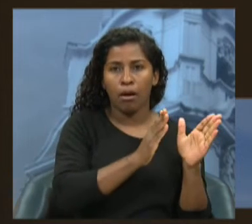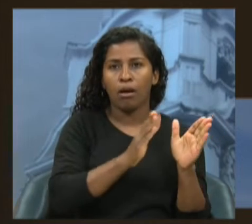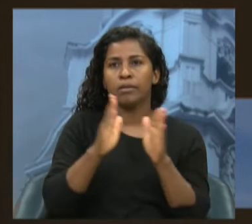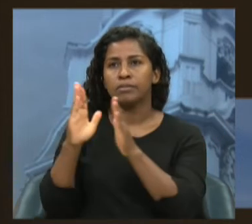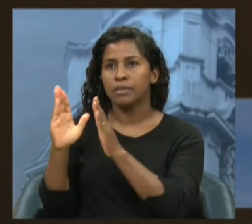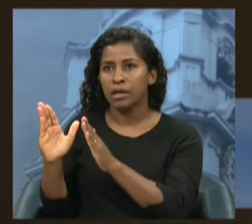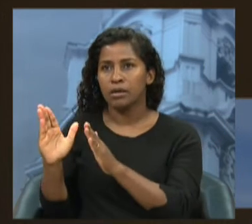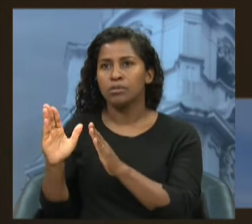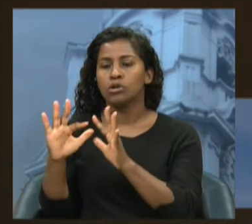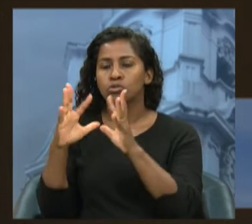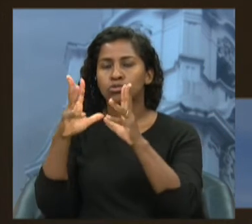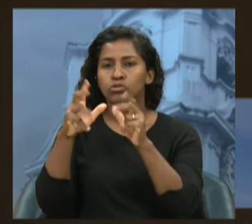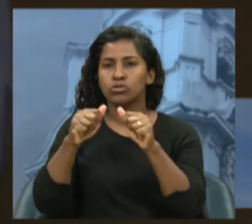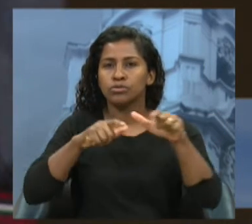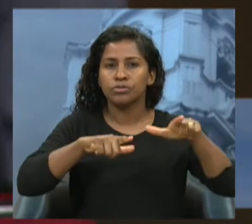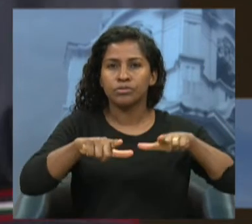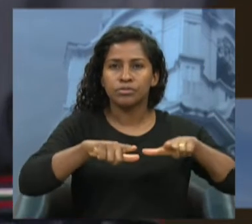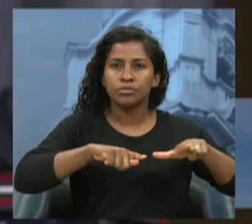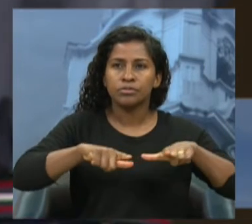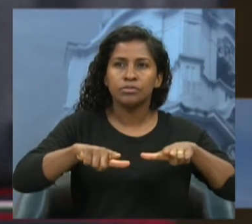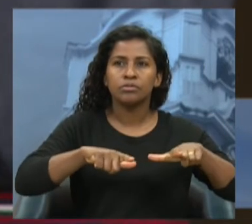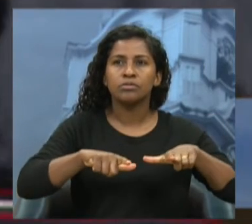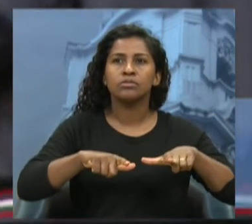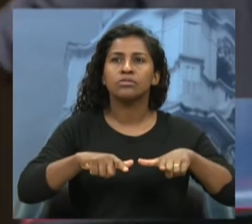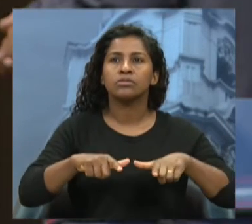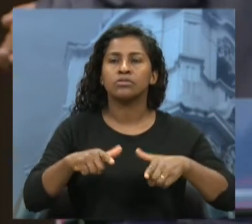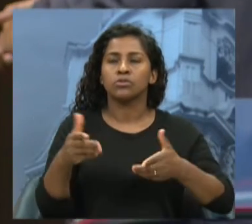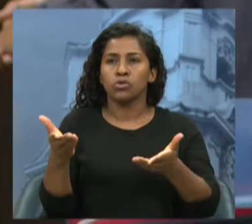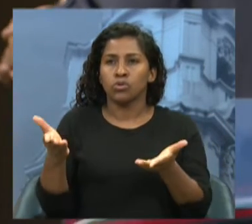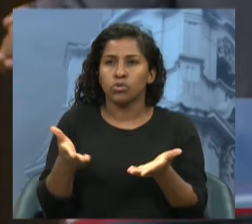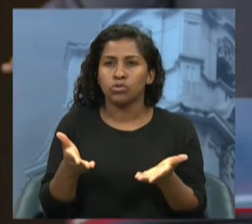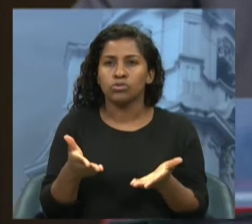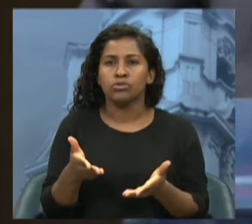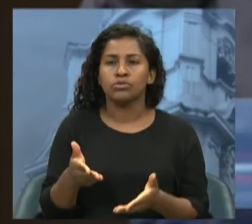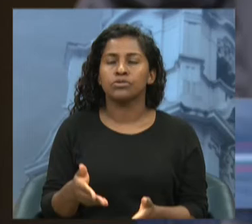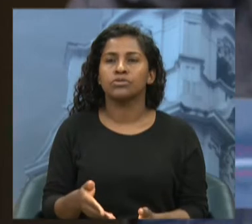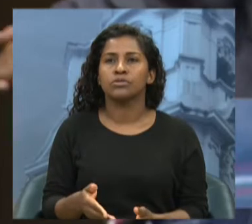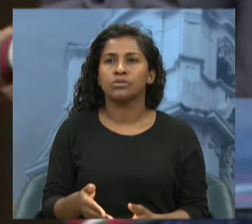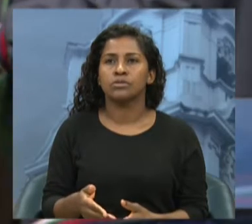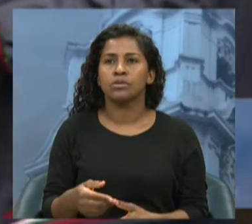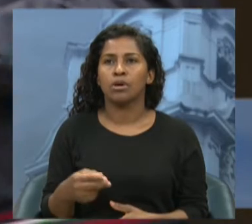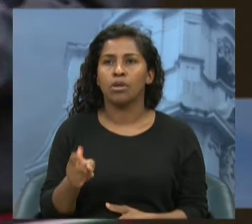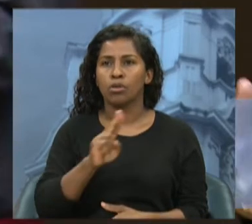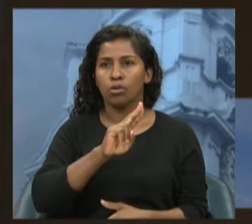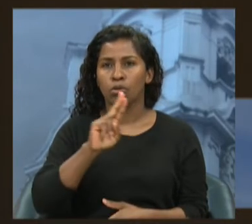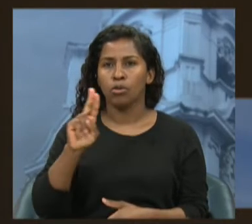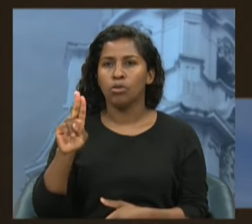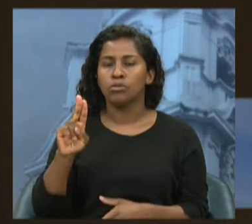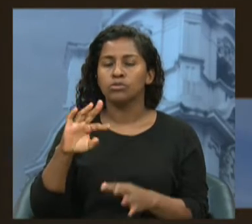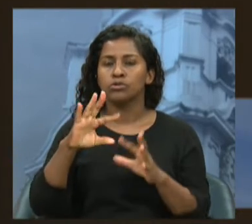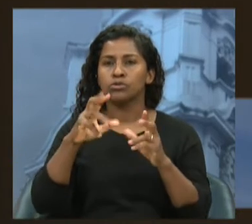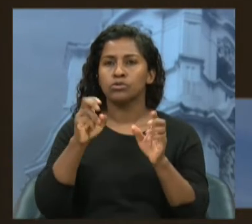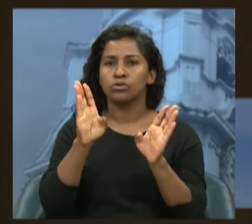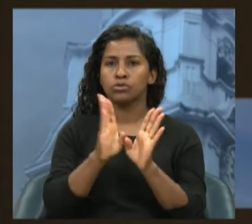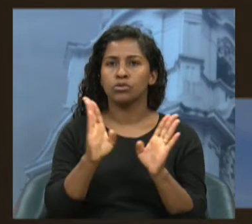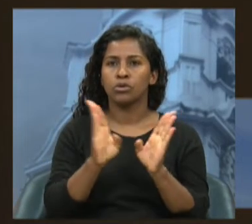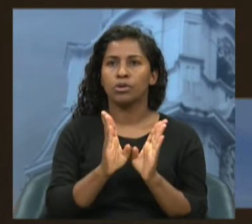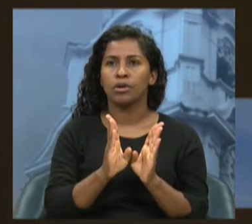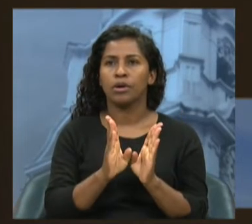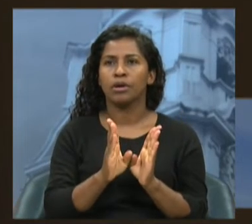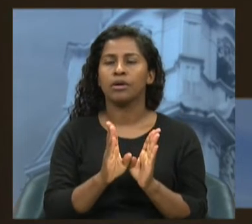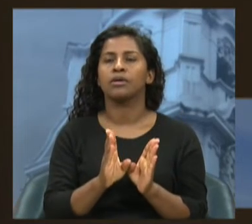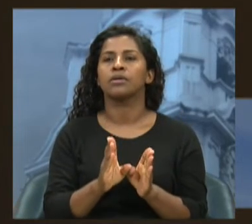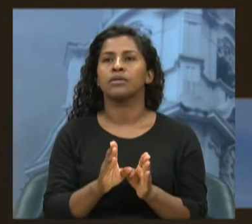todo esse trabalho. E eu quero hoje, não só em meu nome, também em nome dos colegas que não estão, dizer para